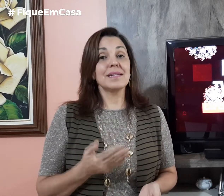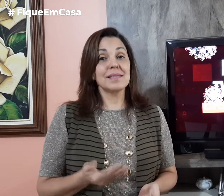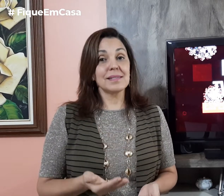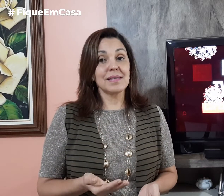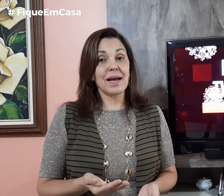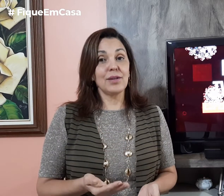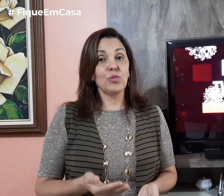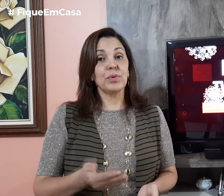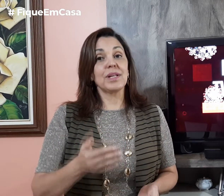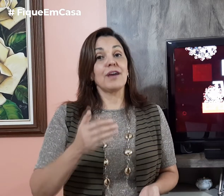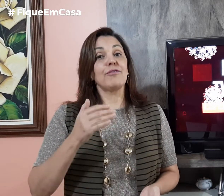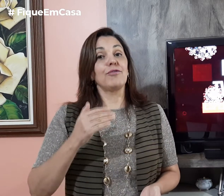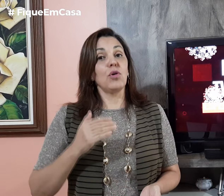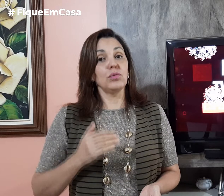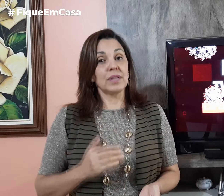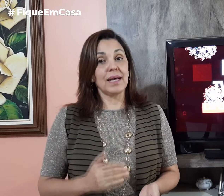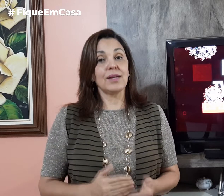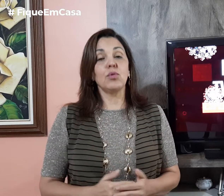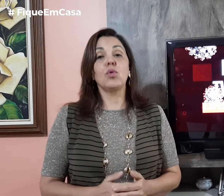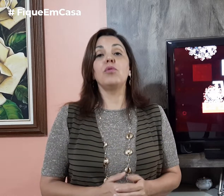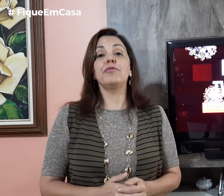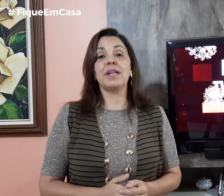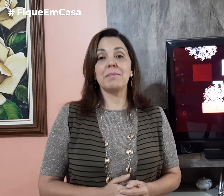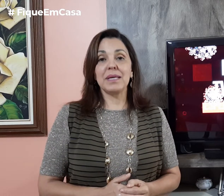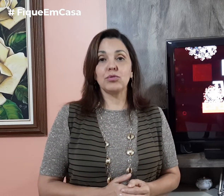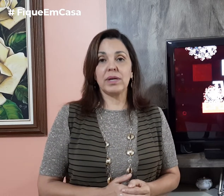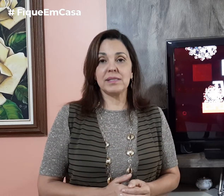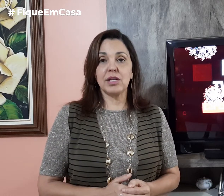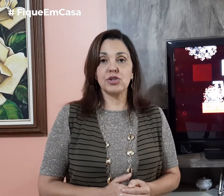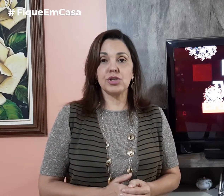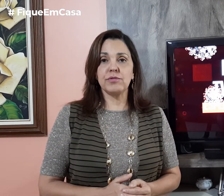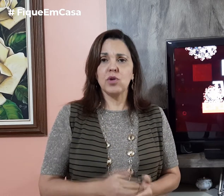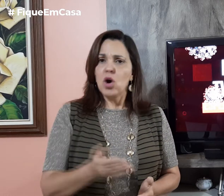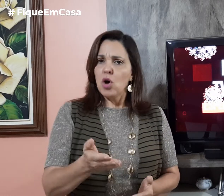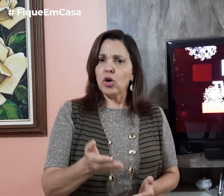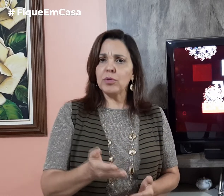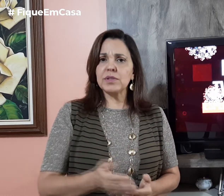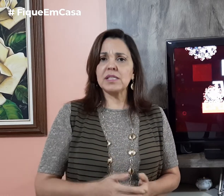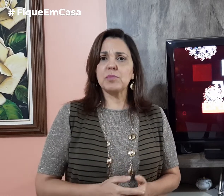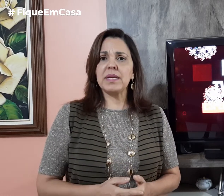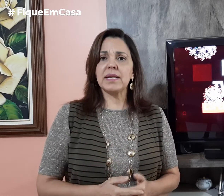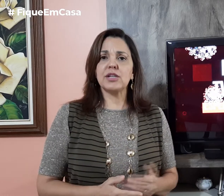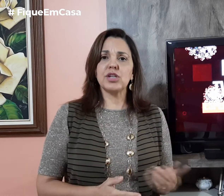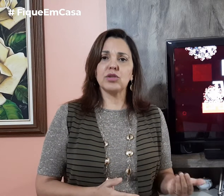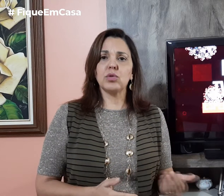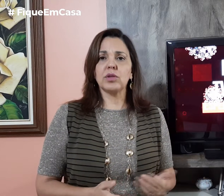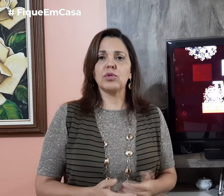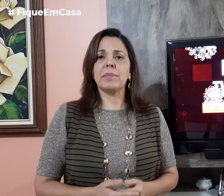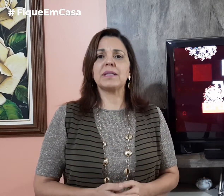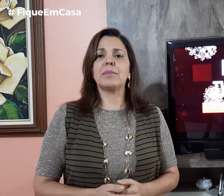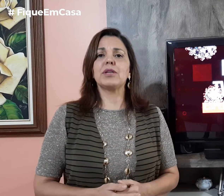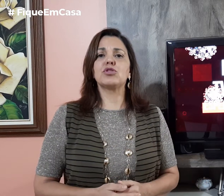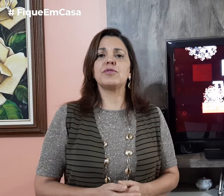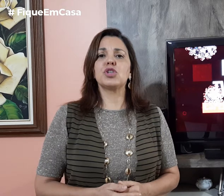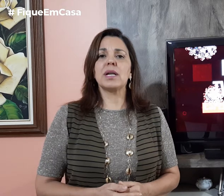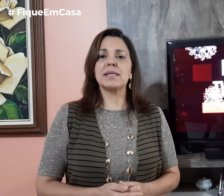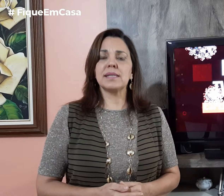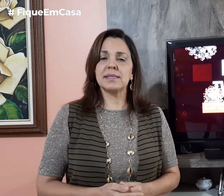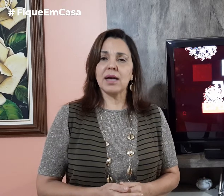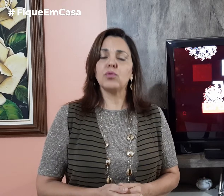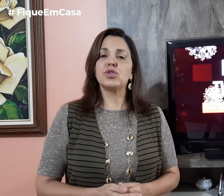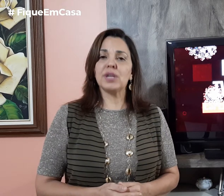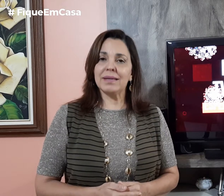se necessário, poderá voltar ao confinamento restritivo, como nos explica a diretora do Departamento de